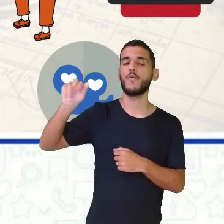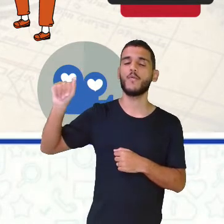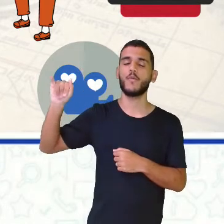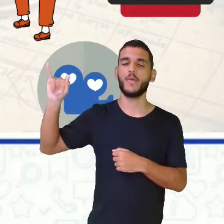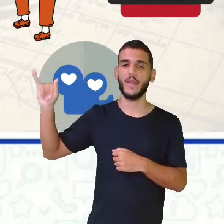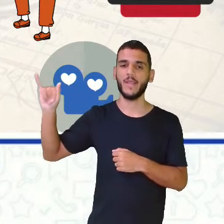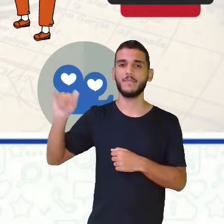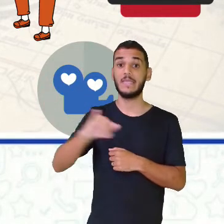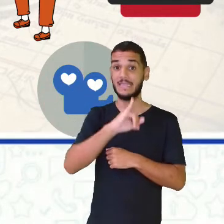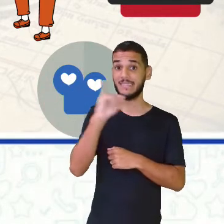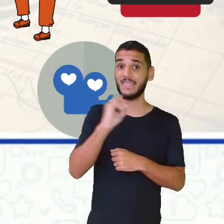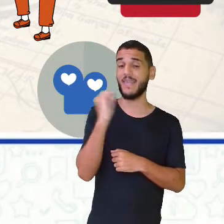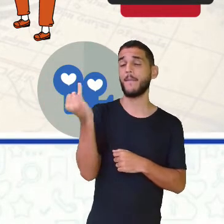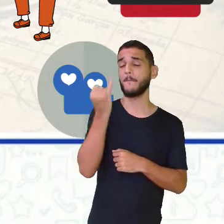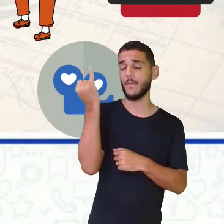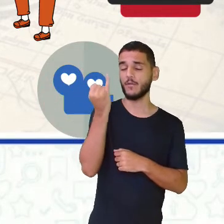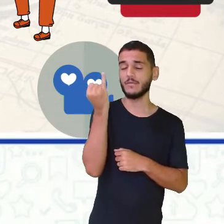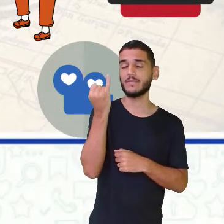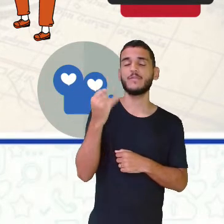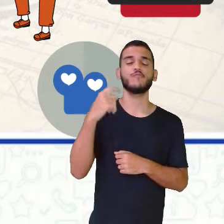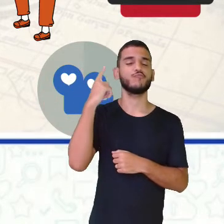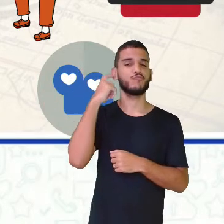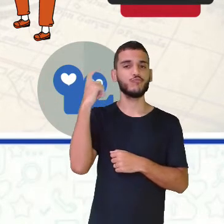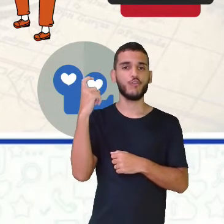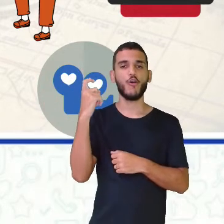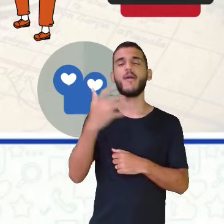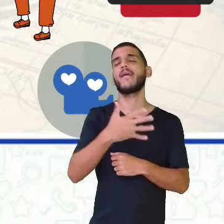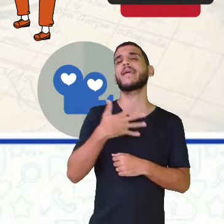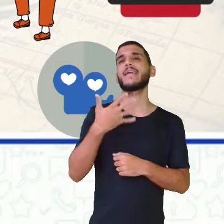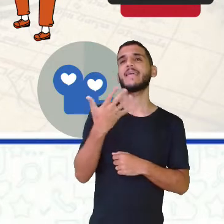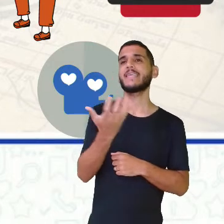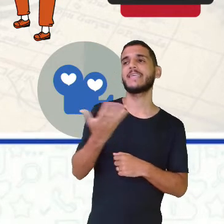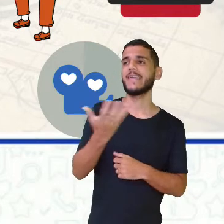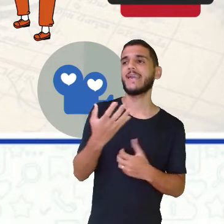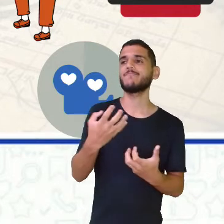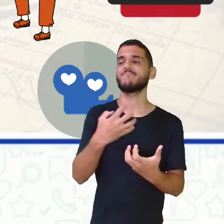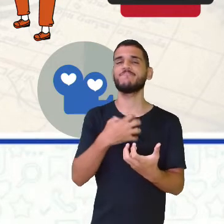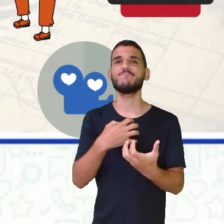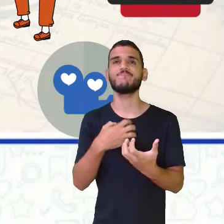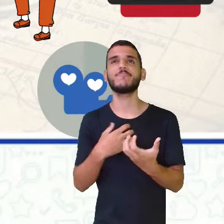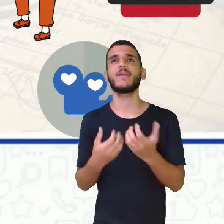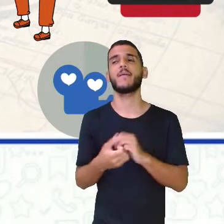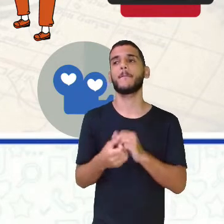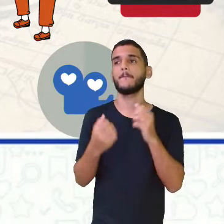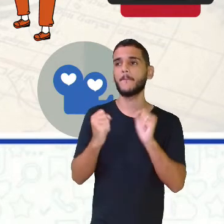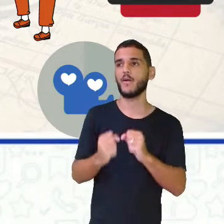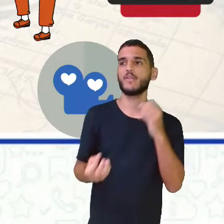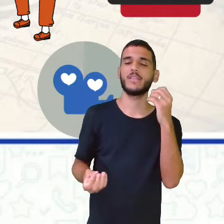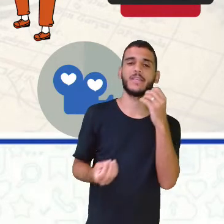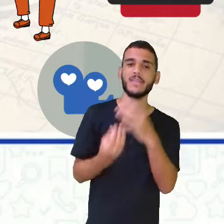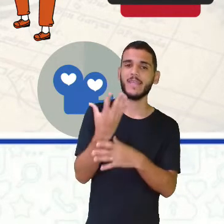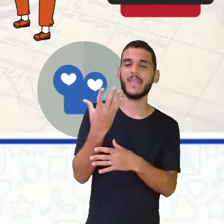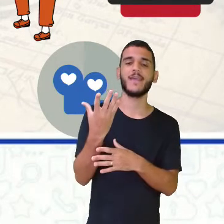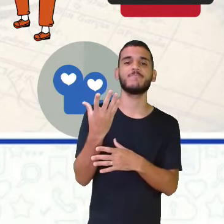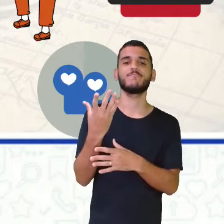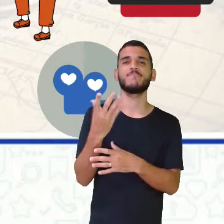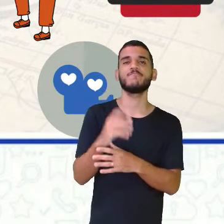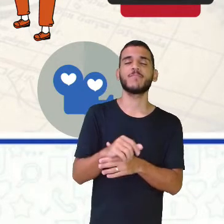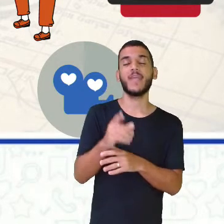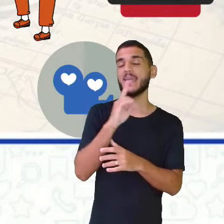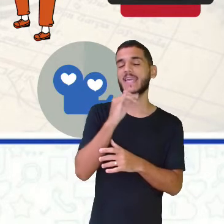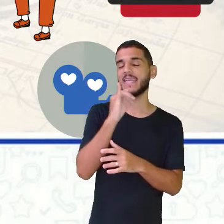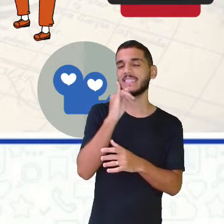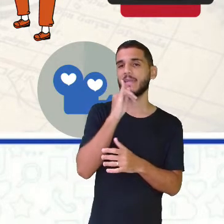você se importa com o som e quer conhecer mais, quer desenvolver sua sensibilidade, você pode criar diários sonoros,